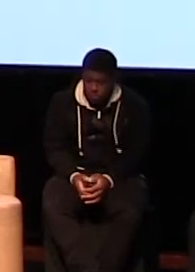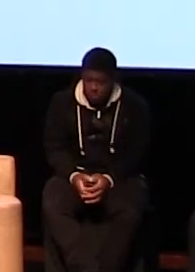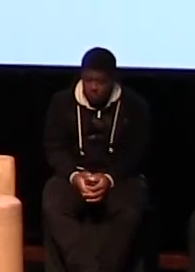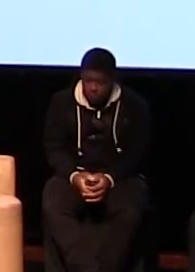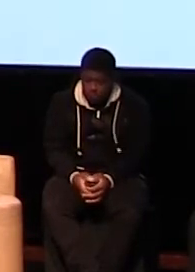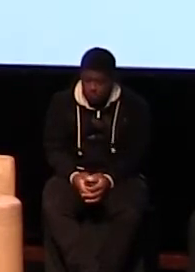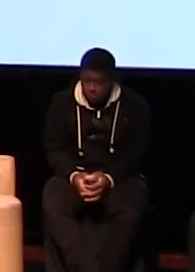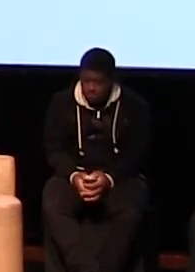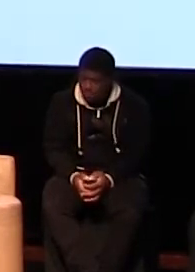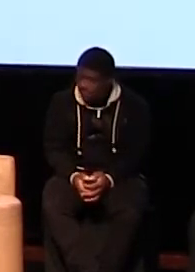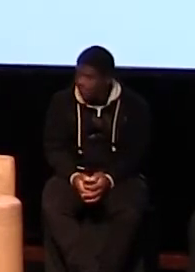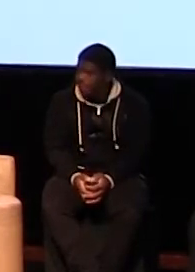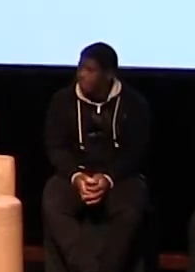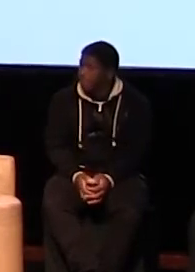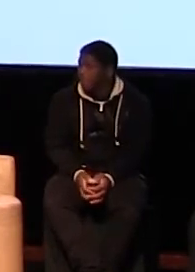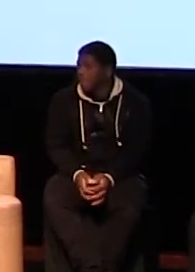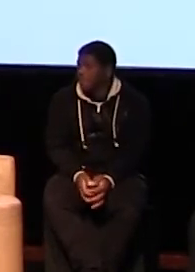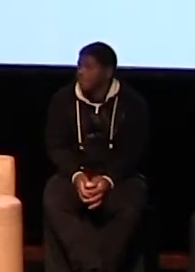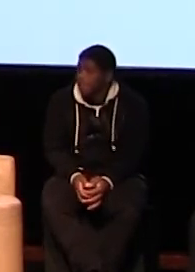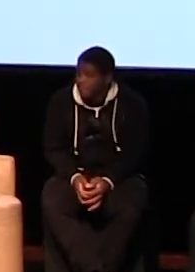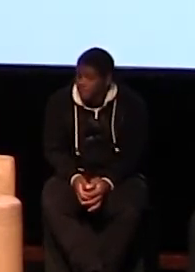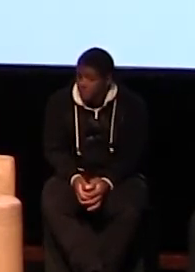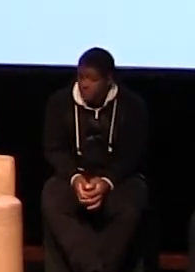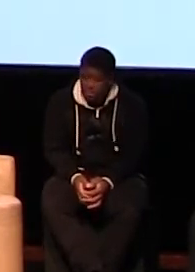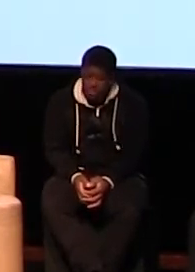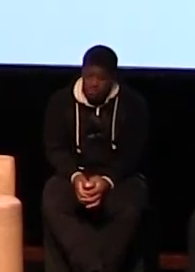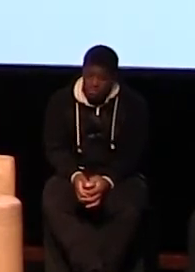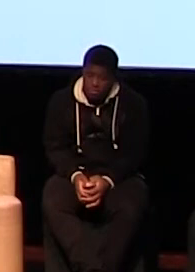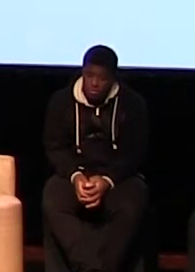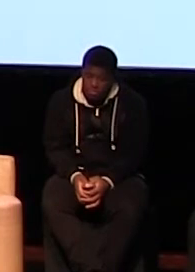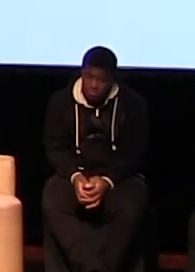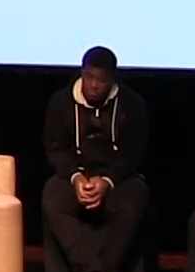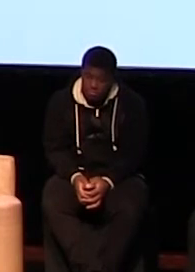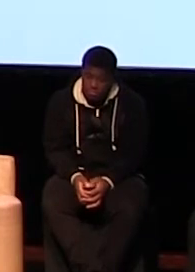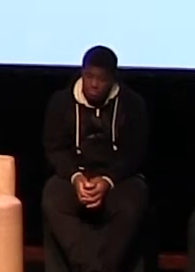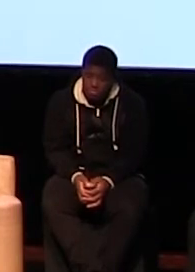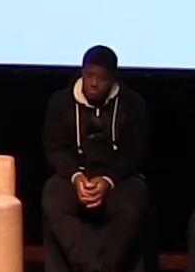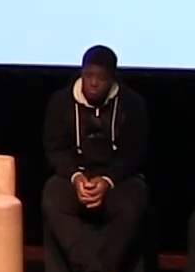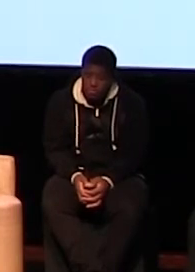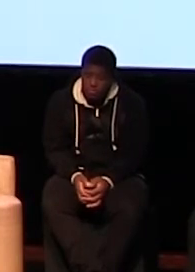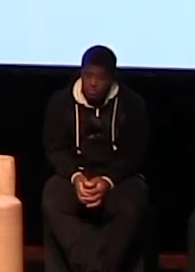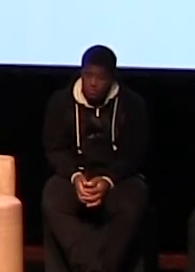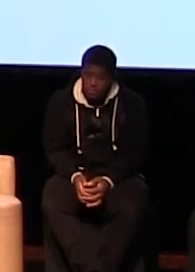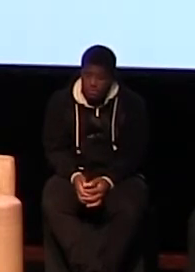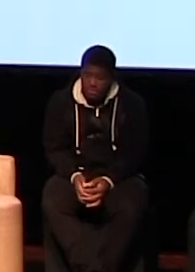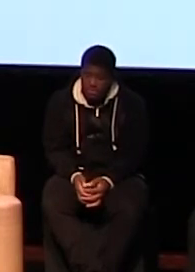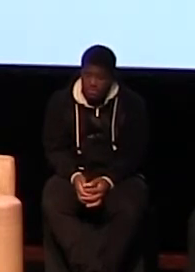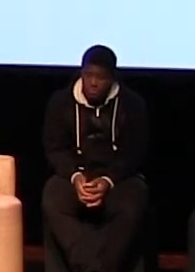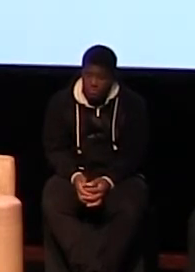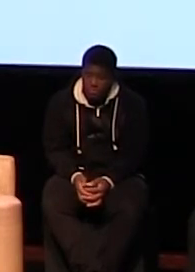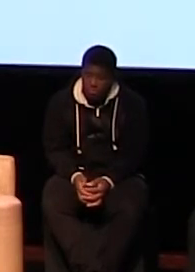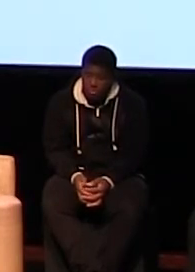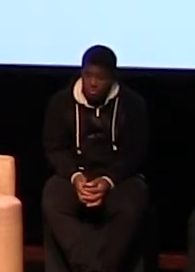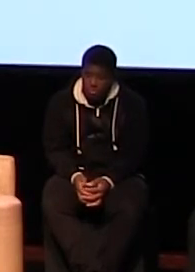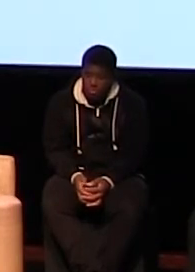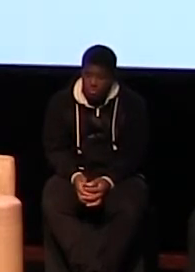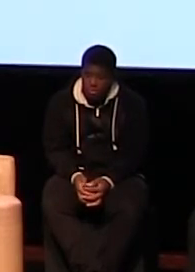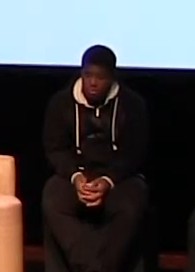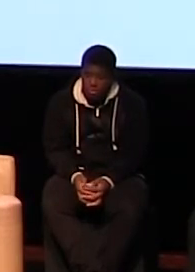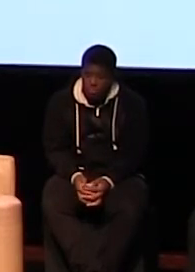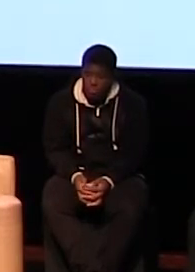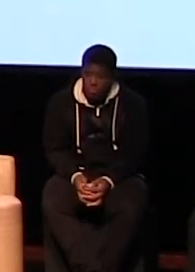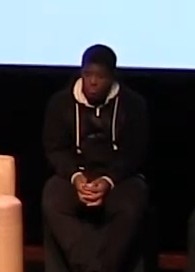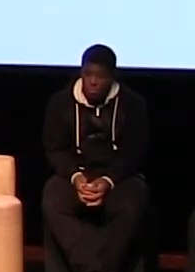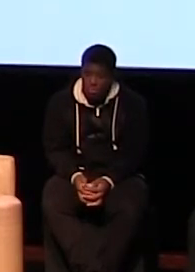numa situação de igualdade, de luta, os melhores se destacarão, não é verdade? E aqui